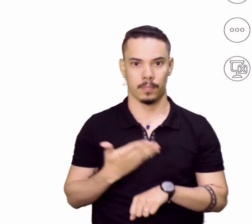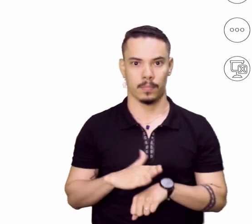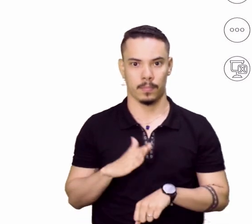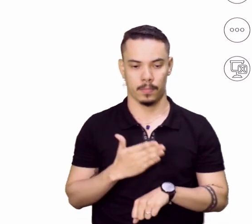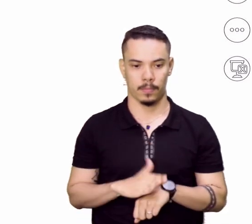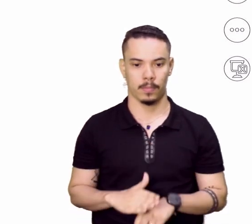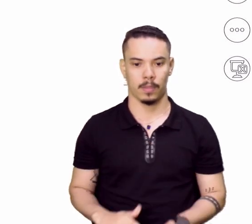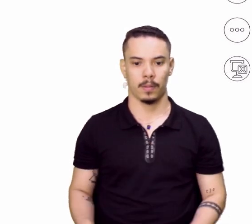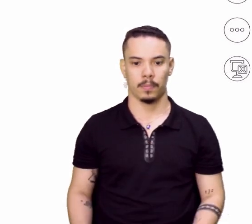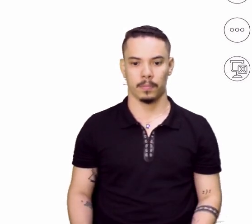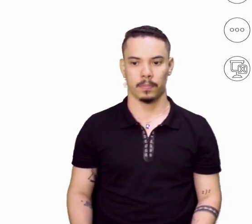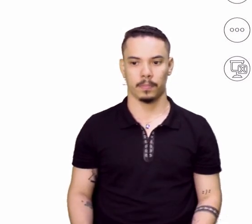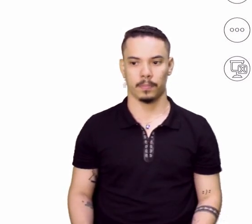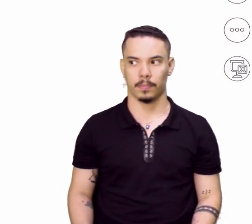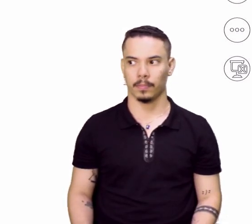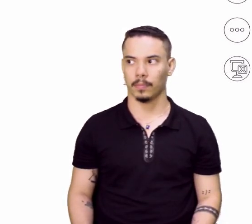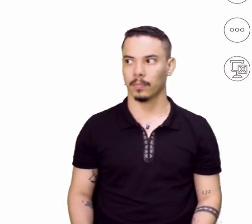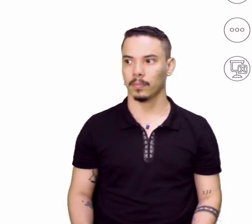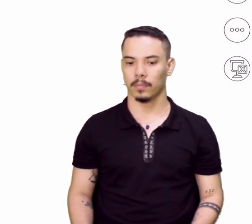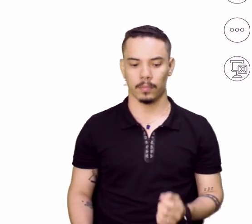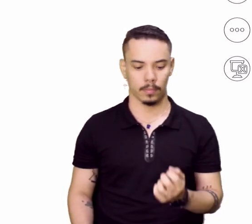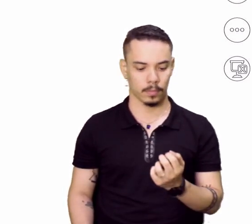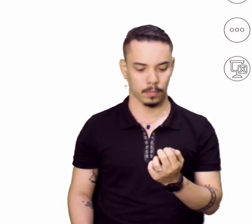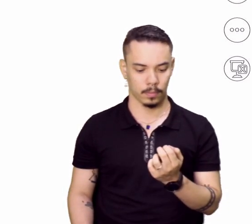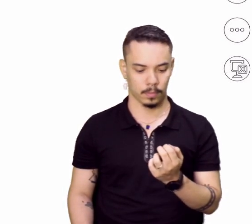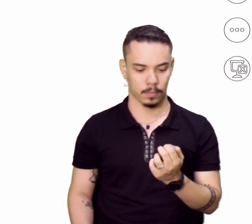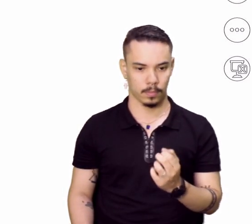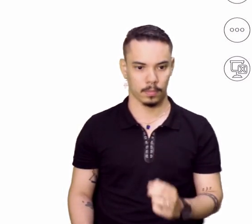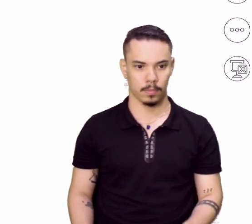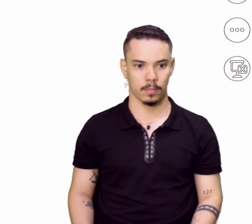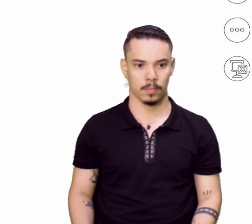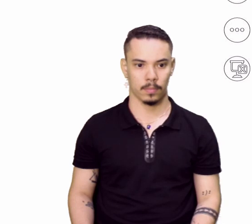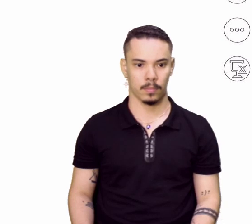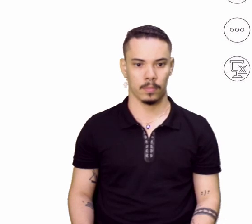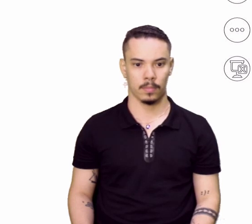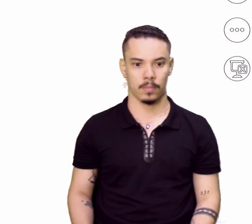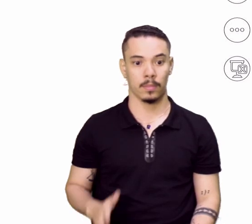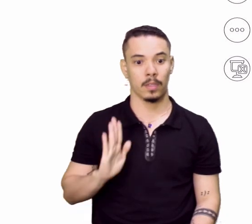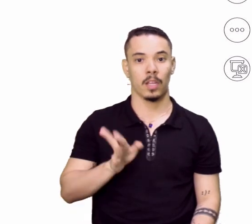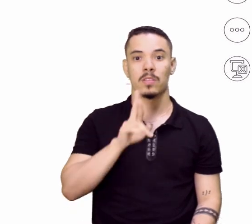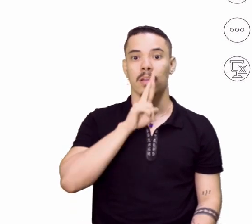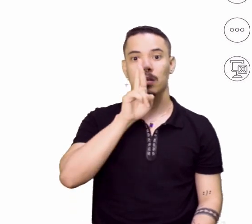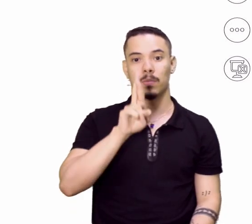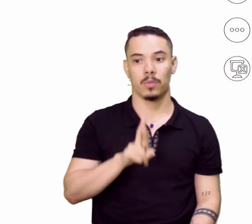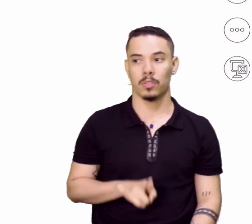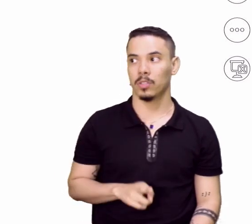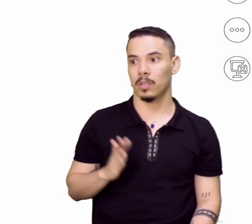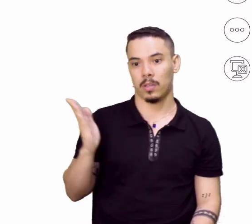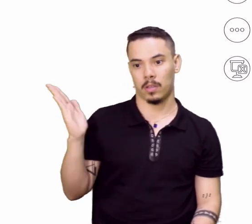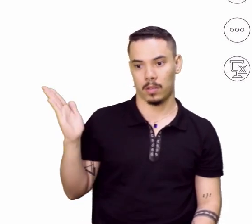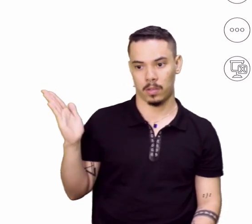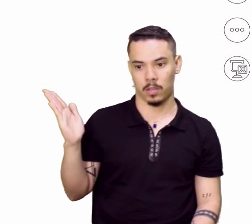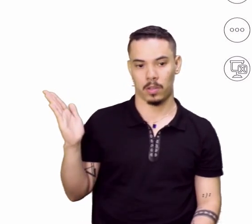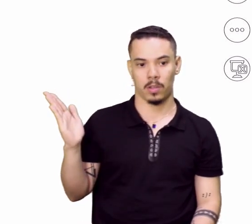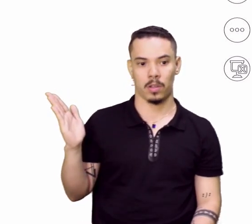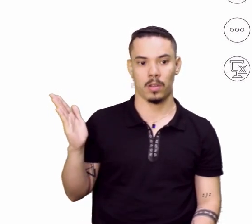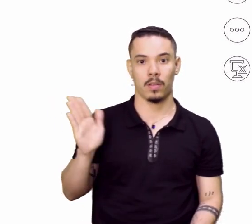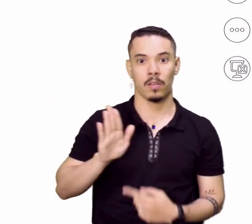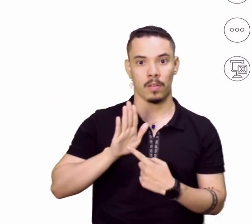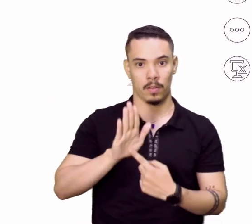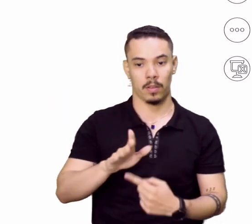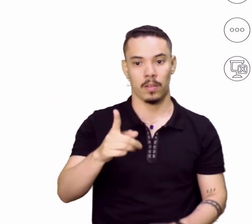prática. Temos uma prática que, na verdade, essa prática já está até respondida. Eu vou deixar